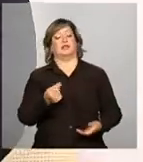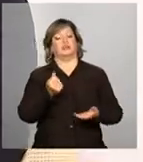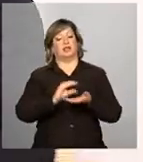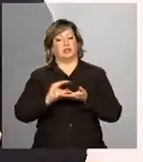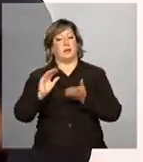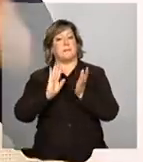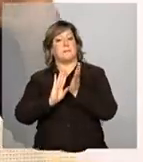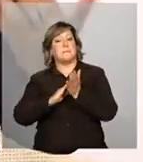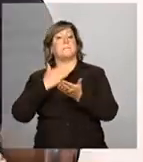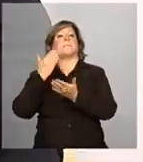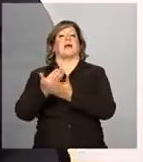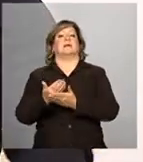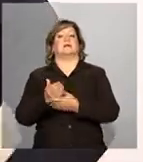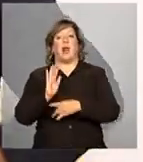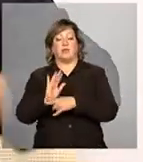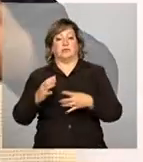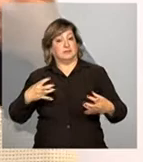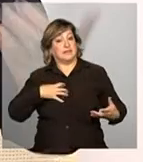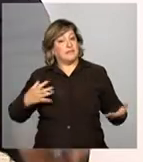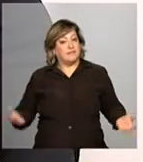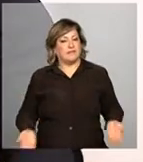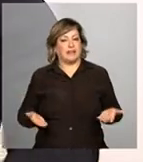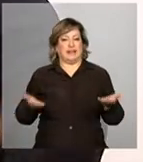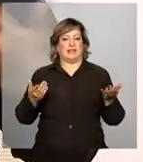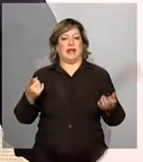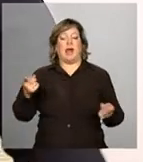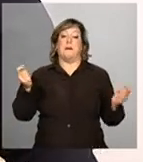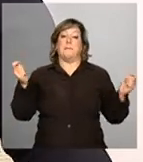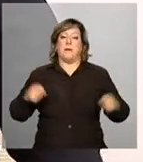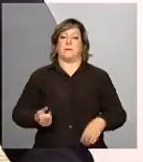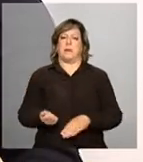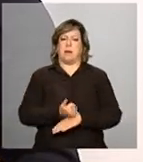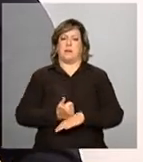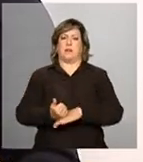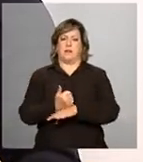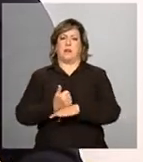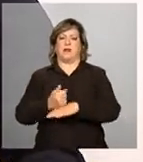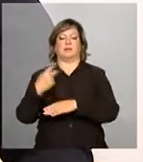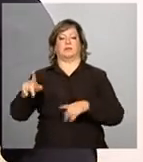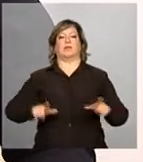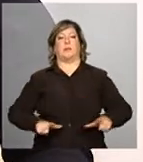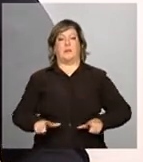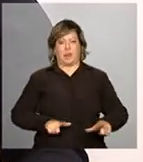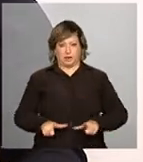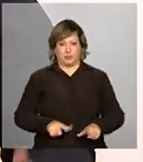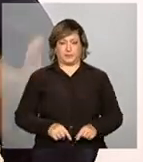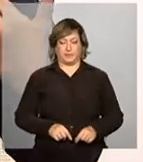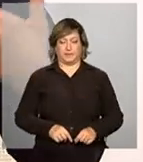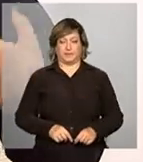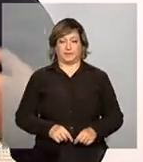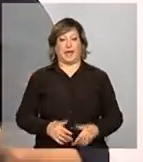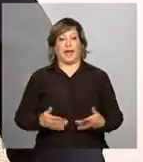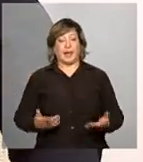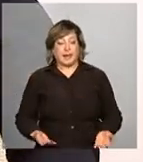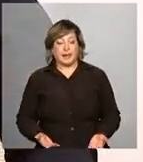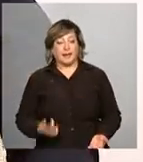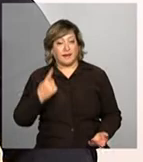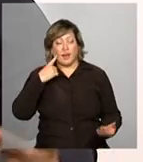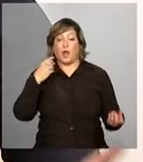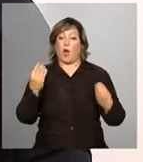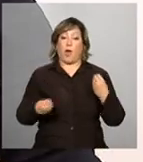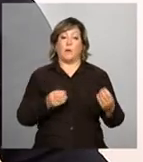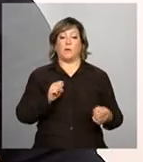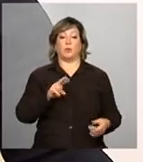financeiro como forma de incentivo para que ele possa melhorando sua gestão aí é o seguinte é a forma como